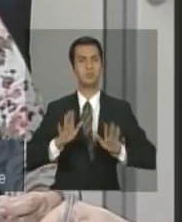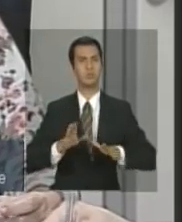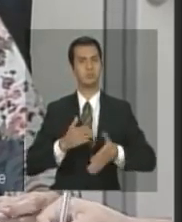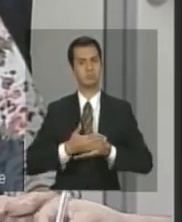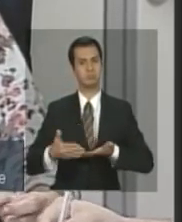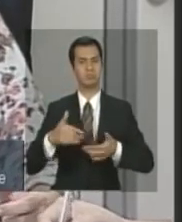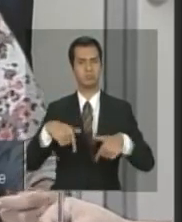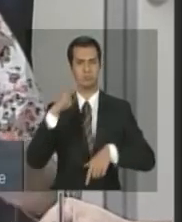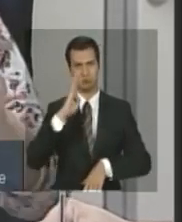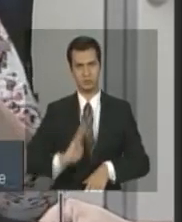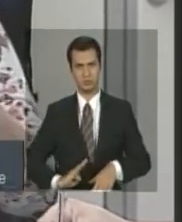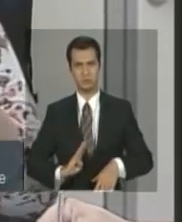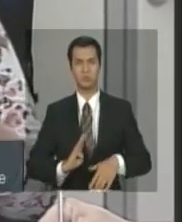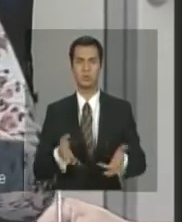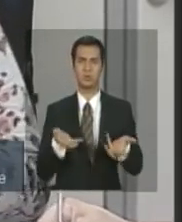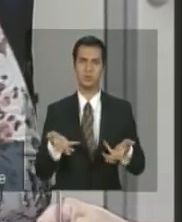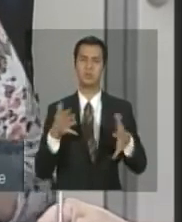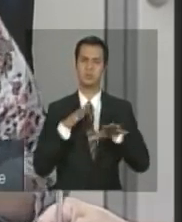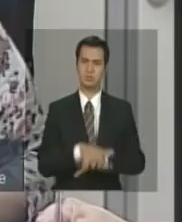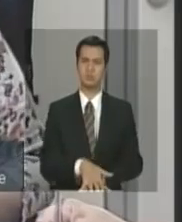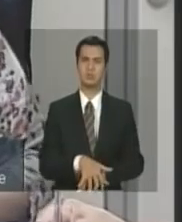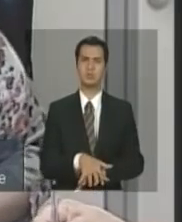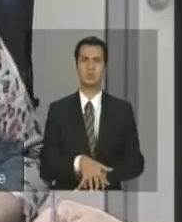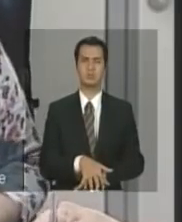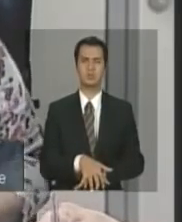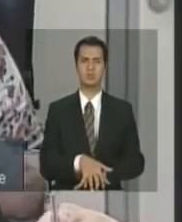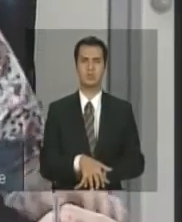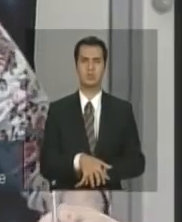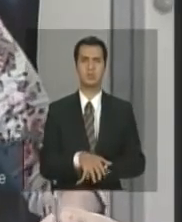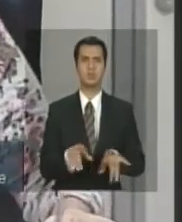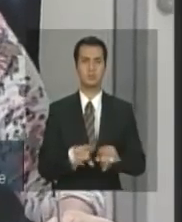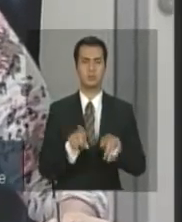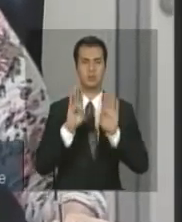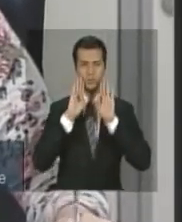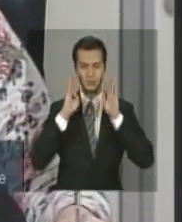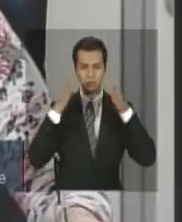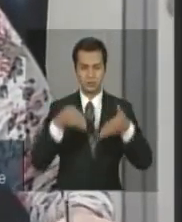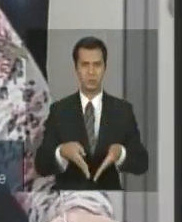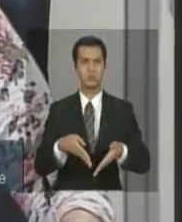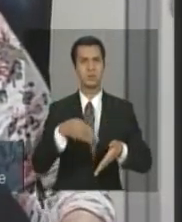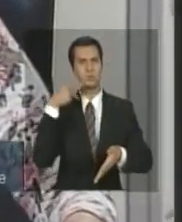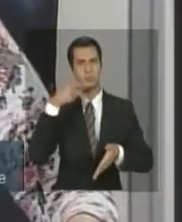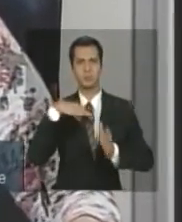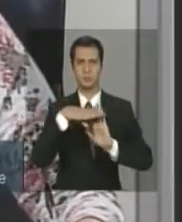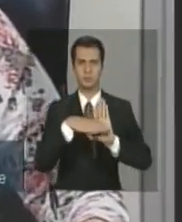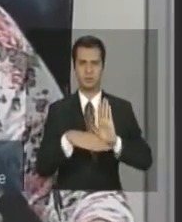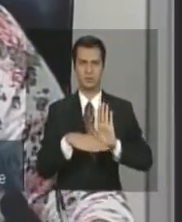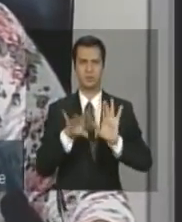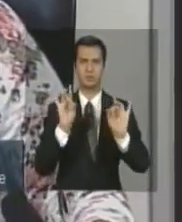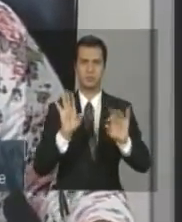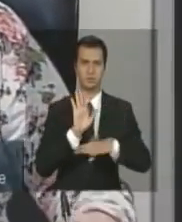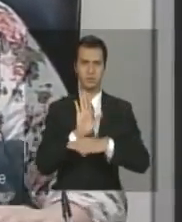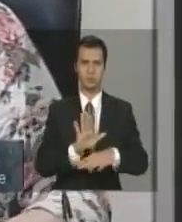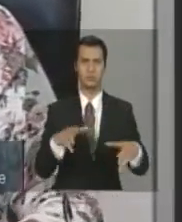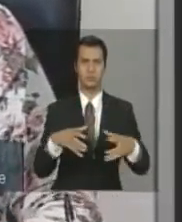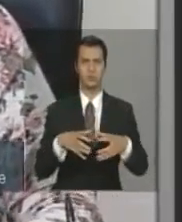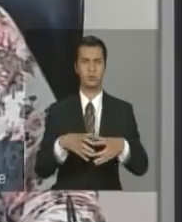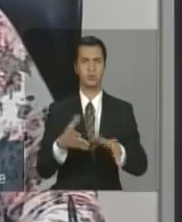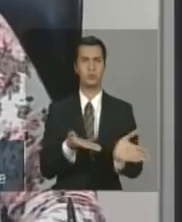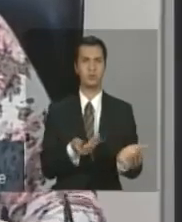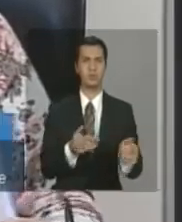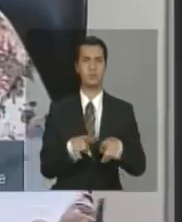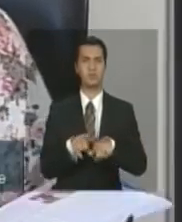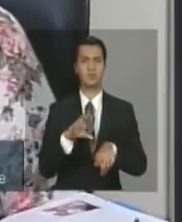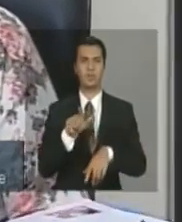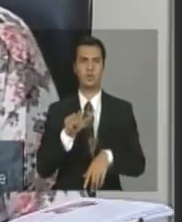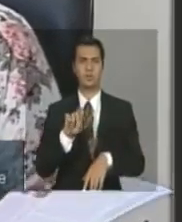integração e de um olhar específico das políticas públicas para jovens e adolescentes. No entanto, tem